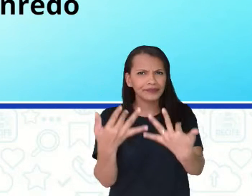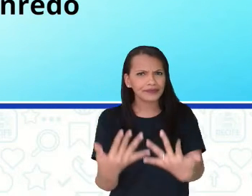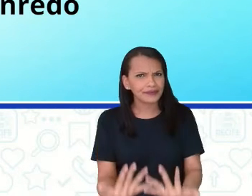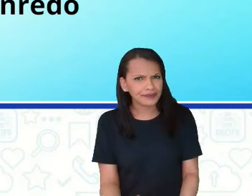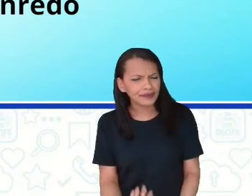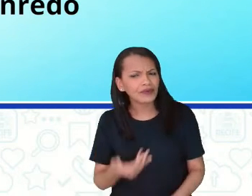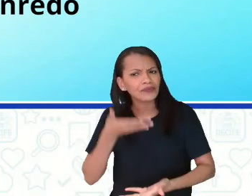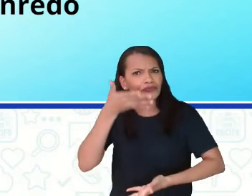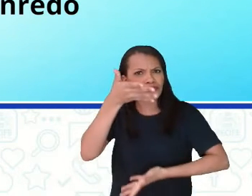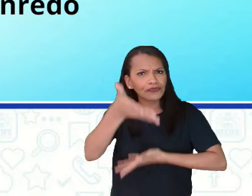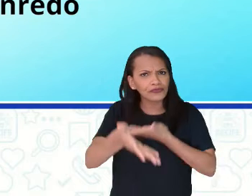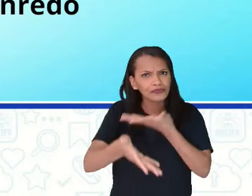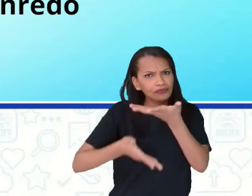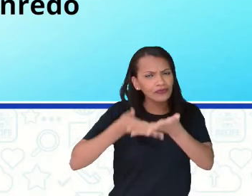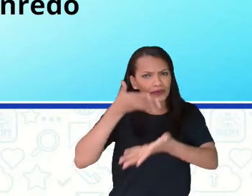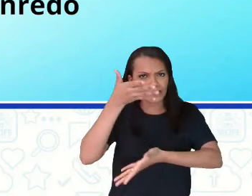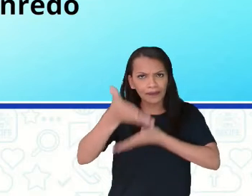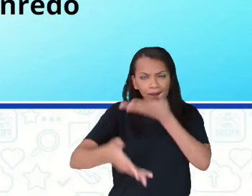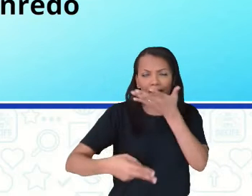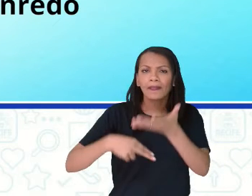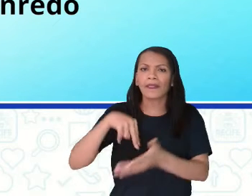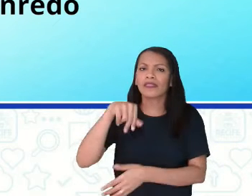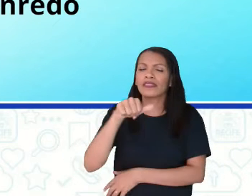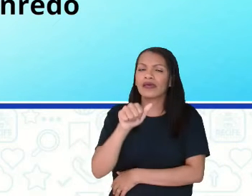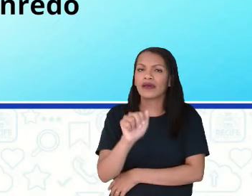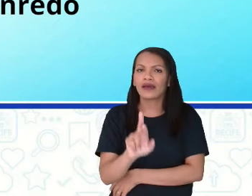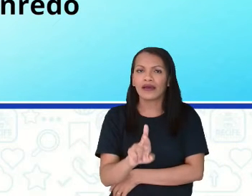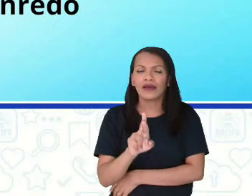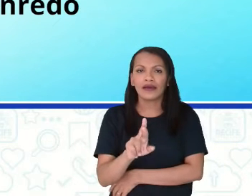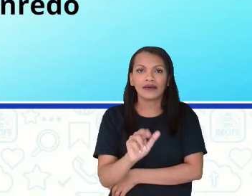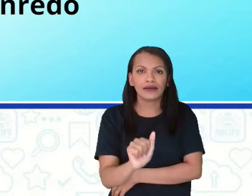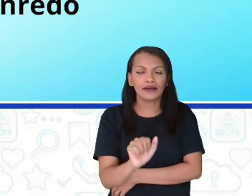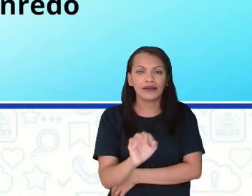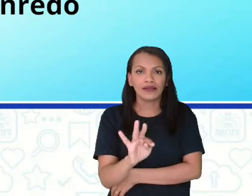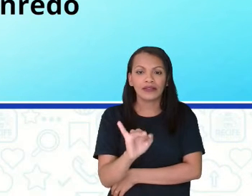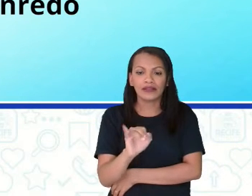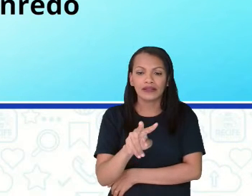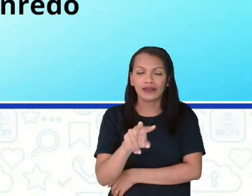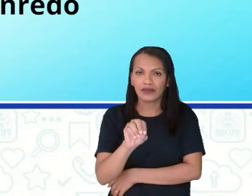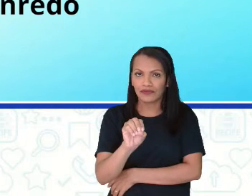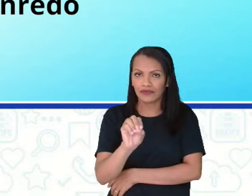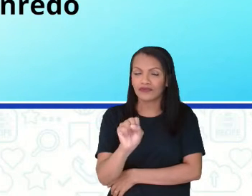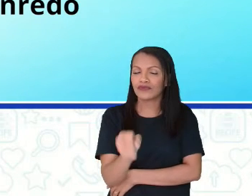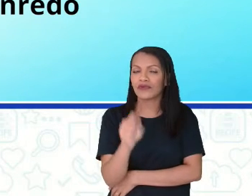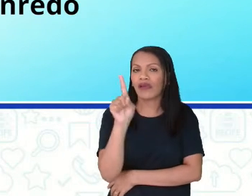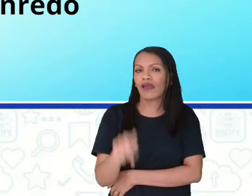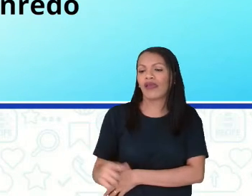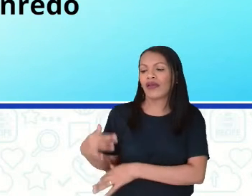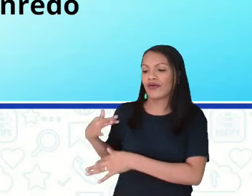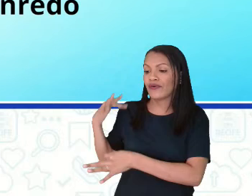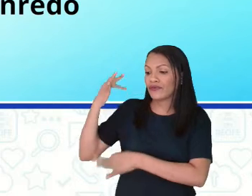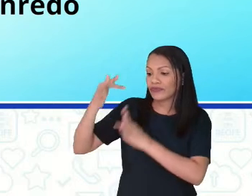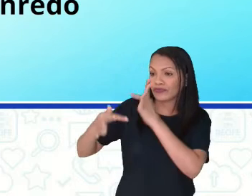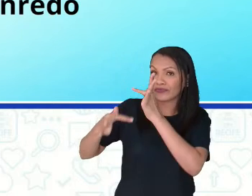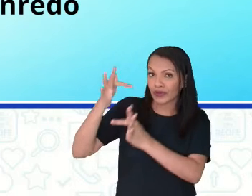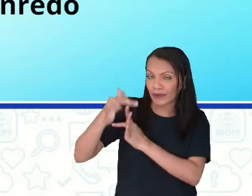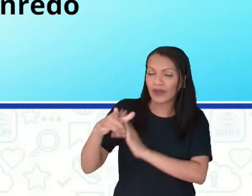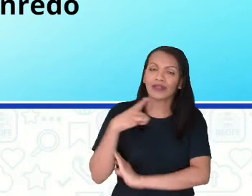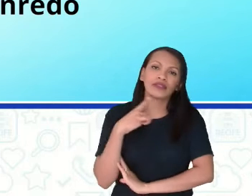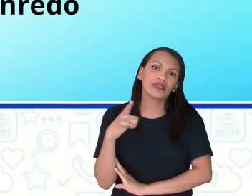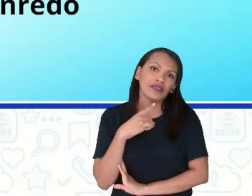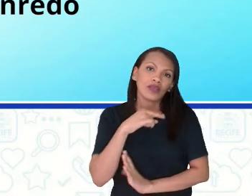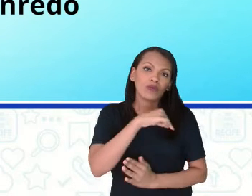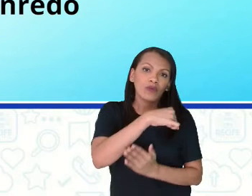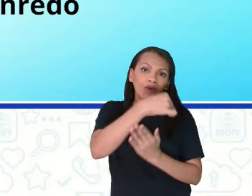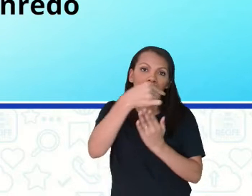textos narrativos, no caso, nesse recorte, né, a fábula, apresentando os elementos estruturais da